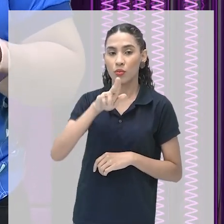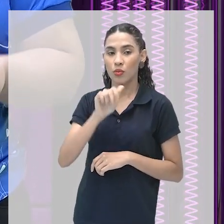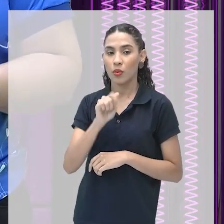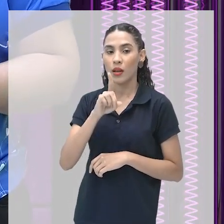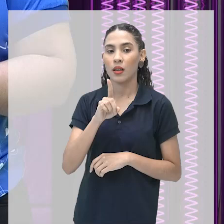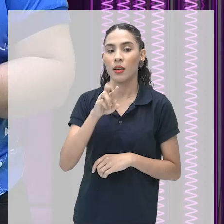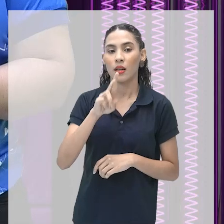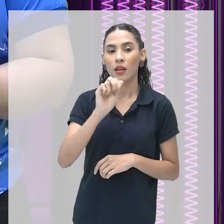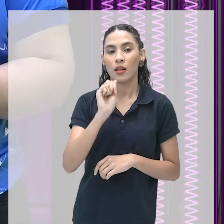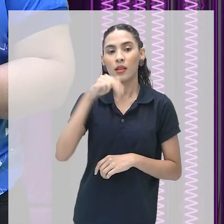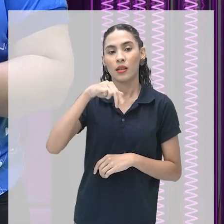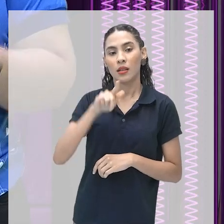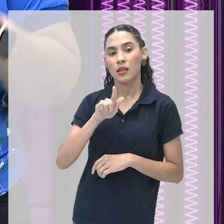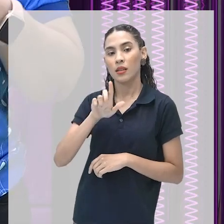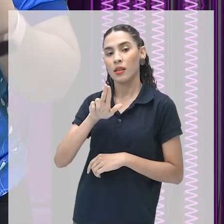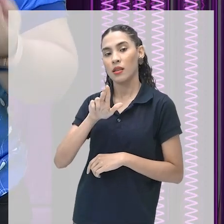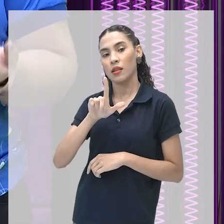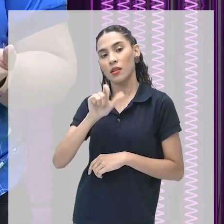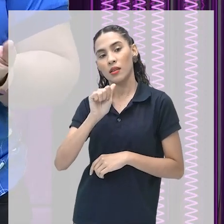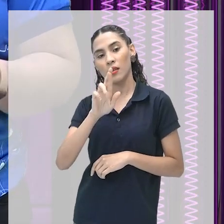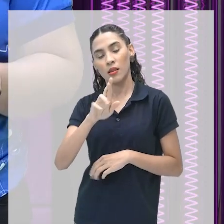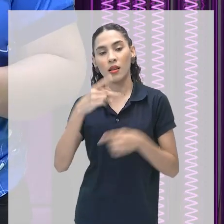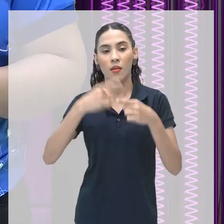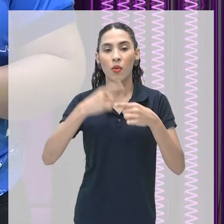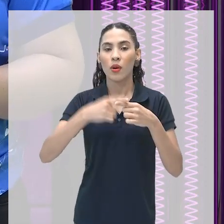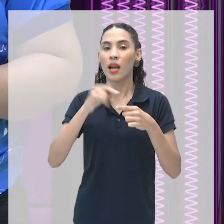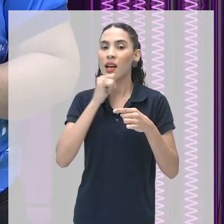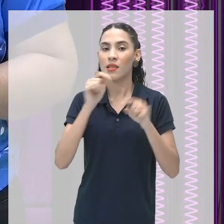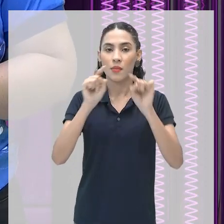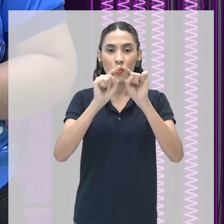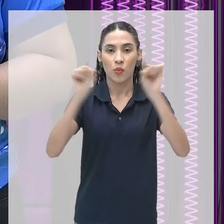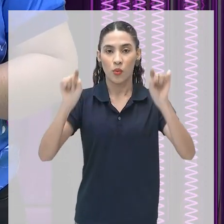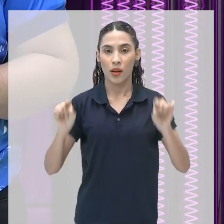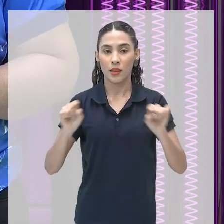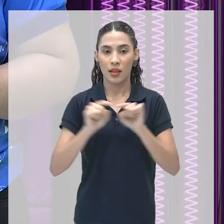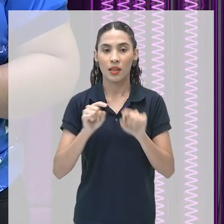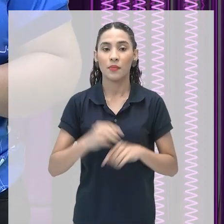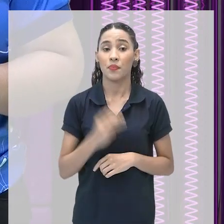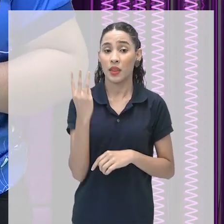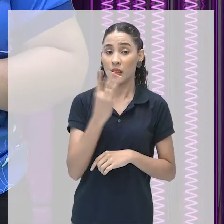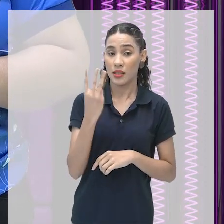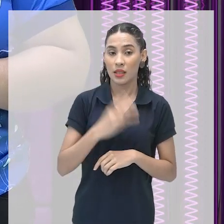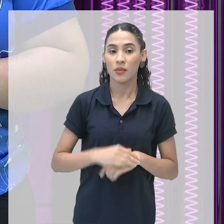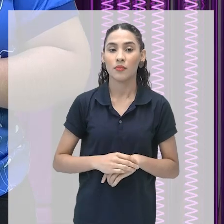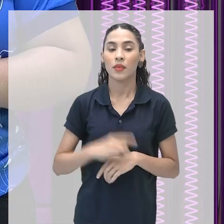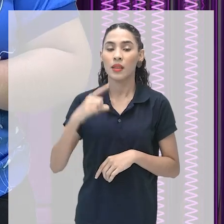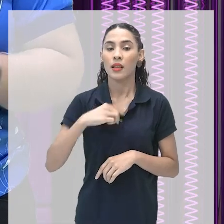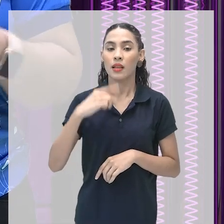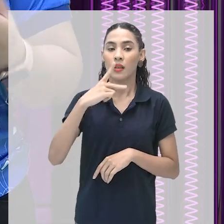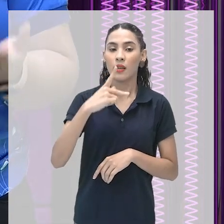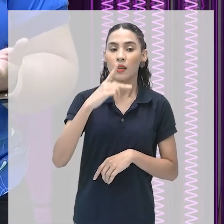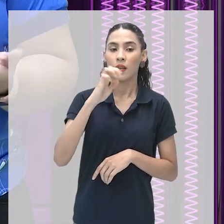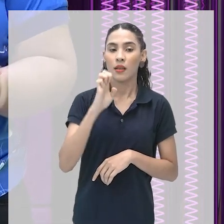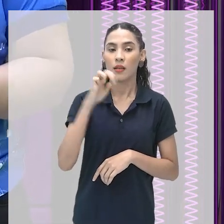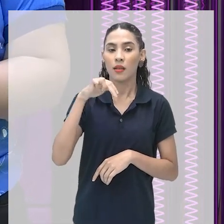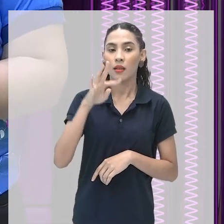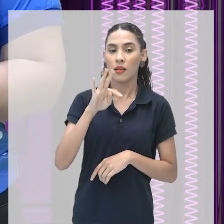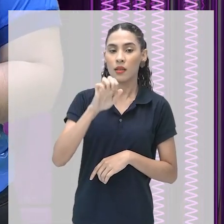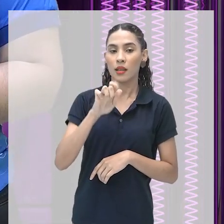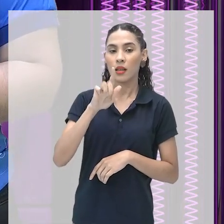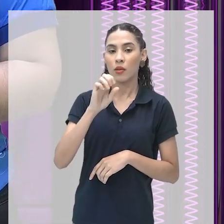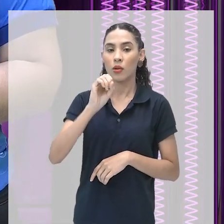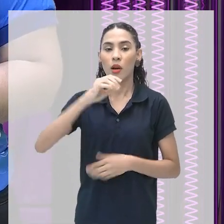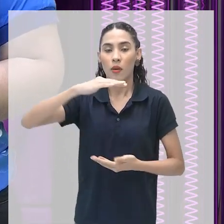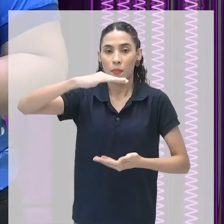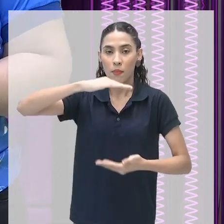por quê? Porque as bases são quadrados. Nesse terceiro, a gente tem um prisma pentagonal. Por quê? Porque